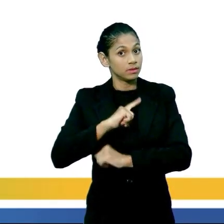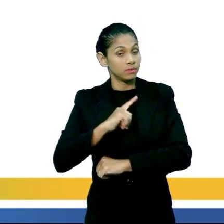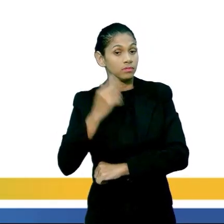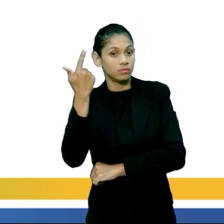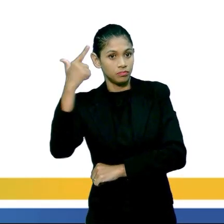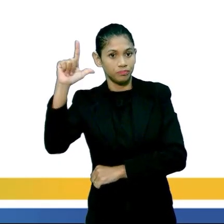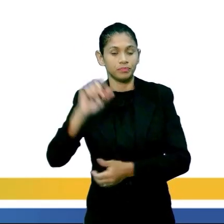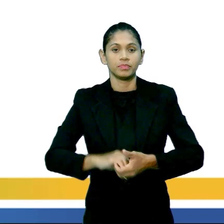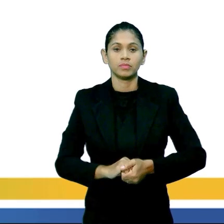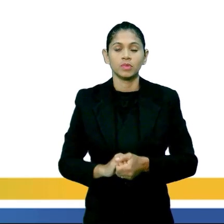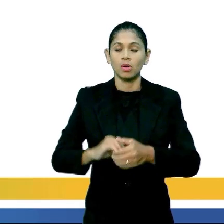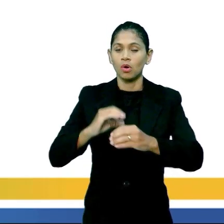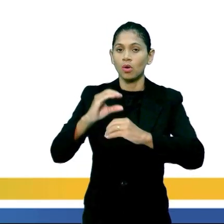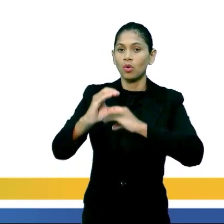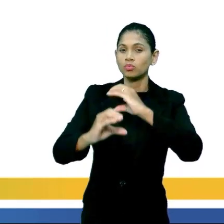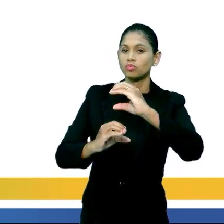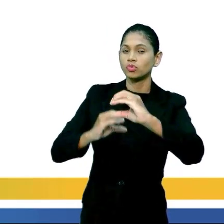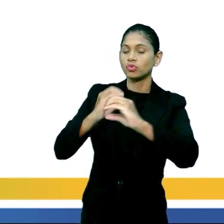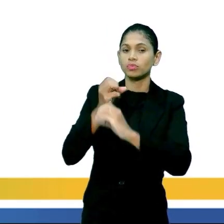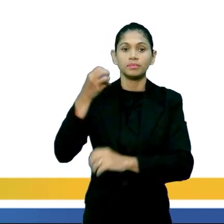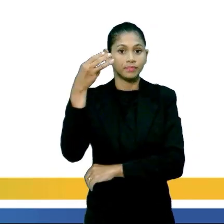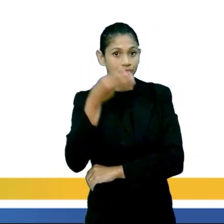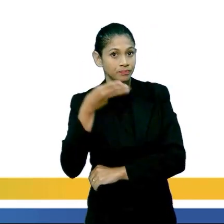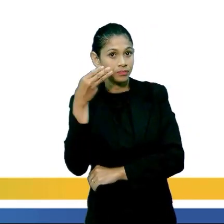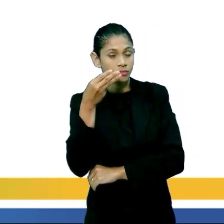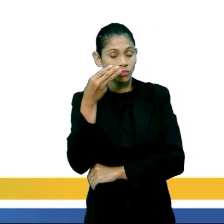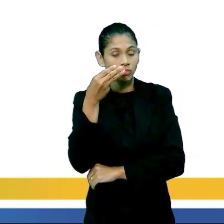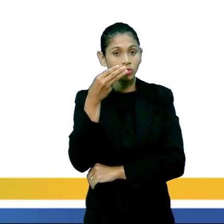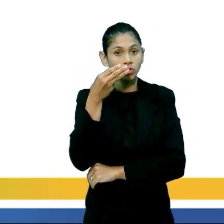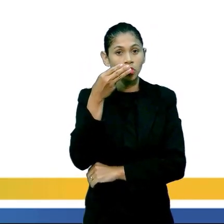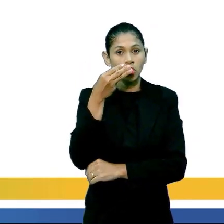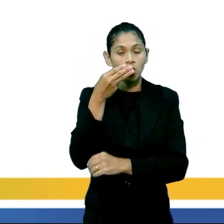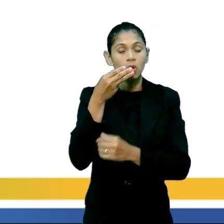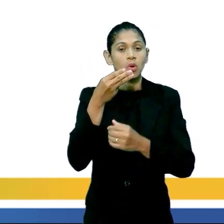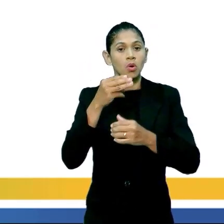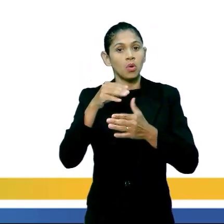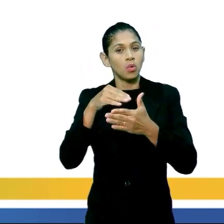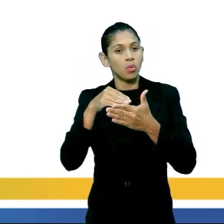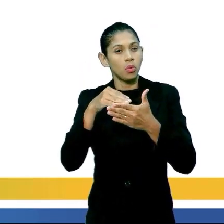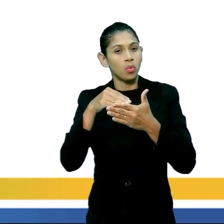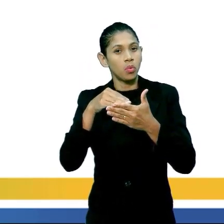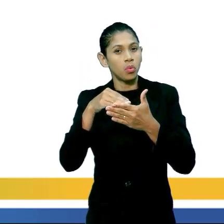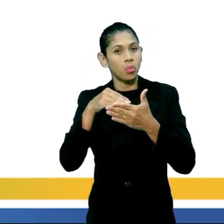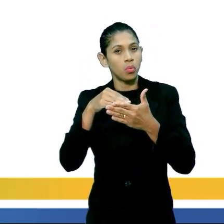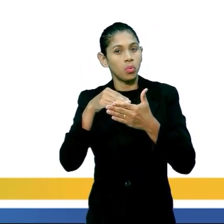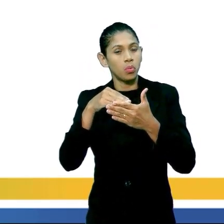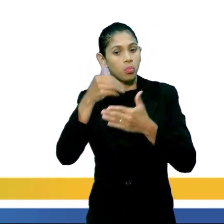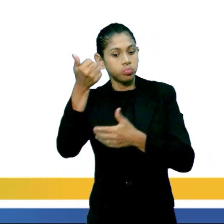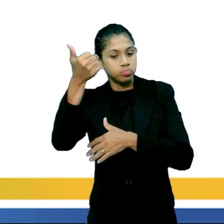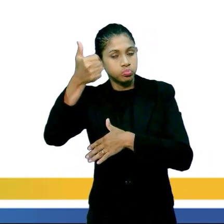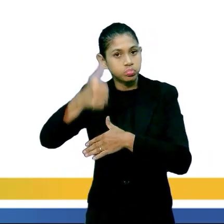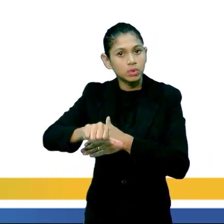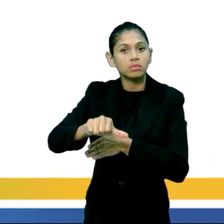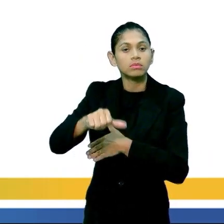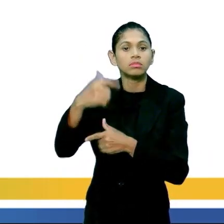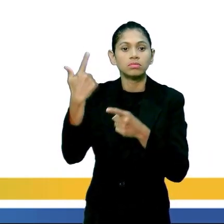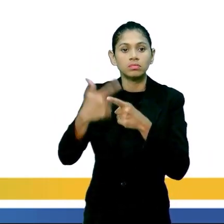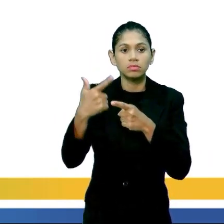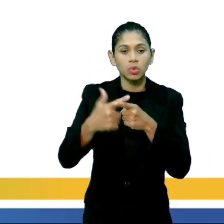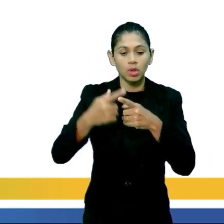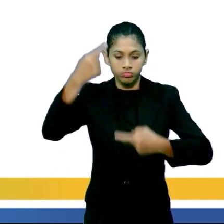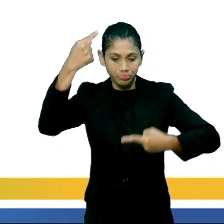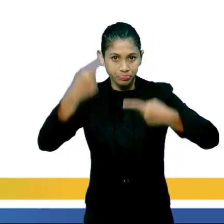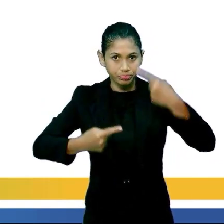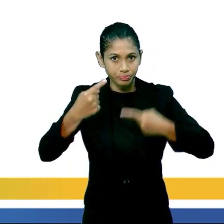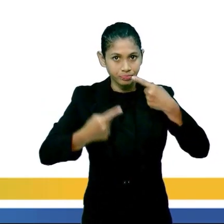ciclo do açúcar, ele vai declinar devido a alguns fatores, como, por exemplo, né, a competição de mercado